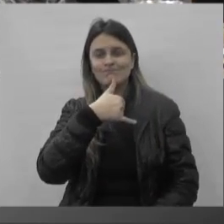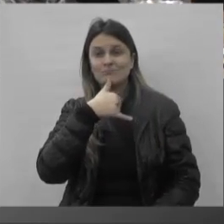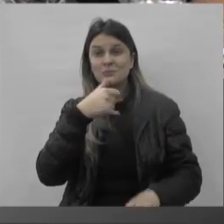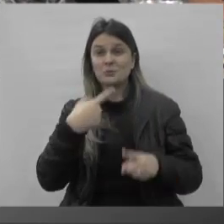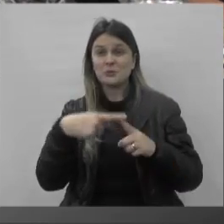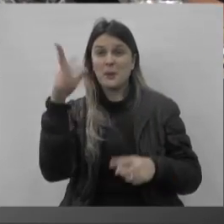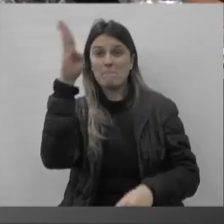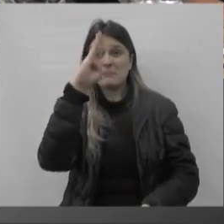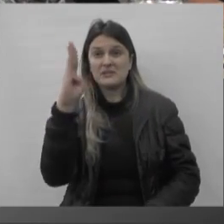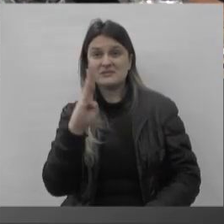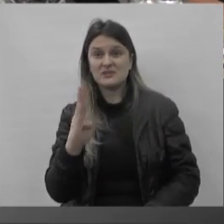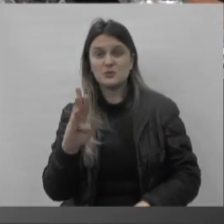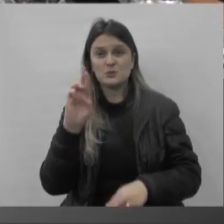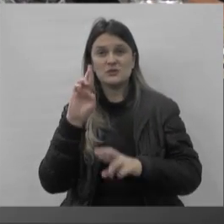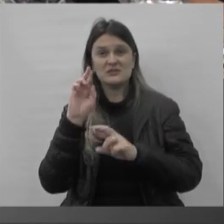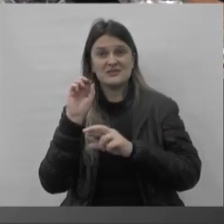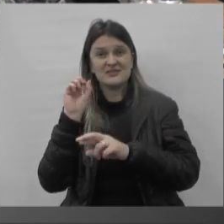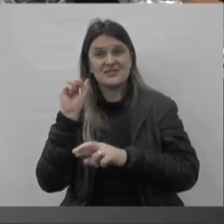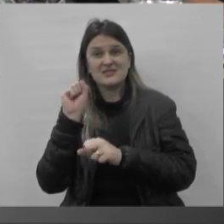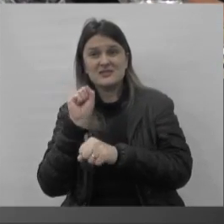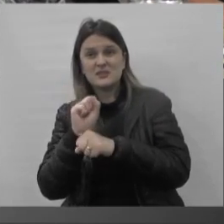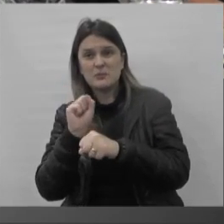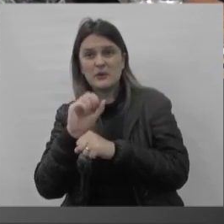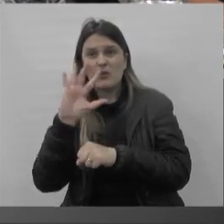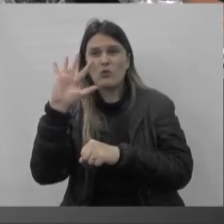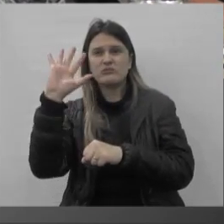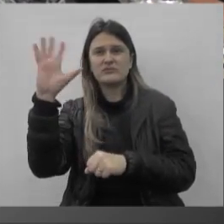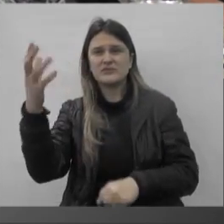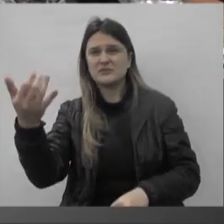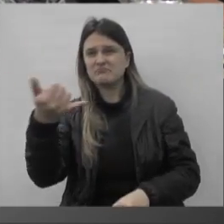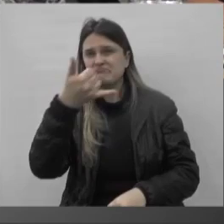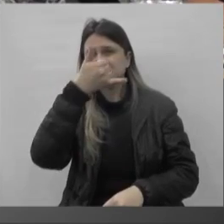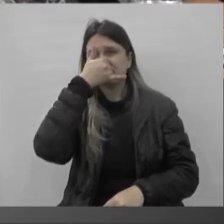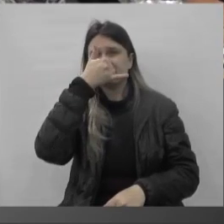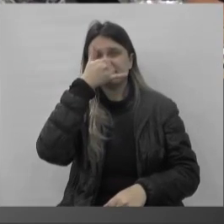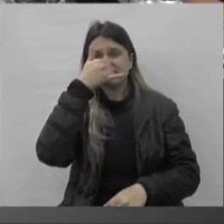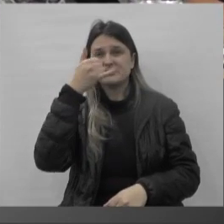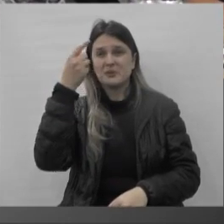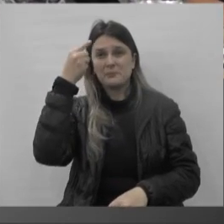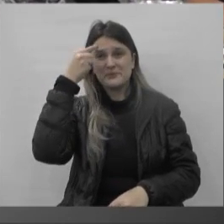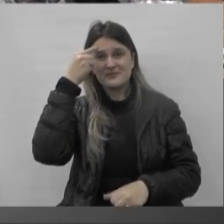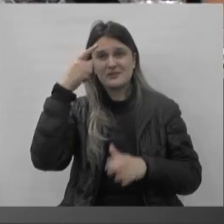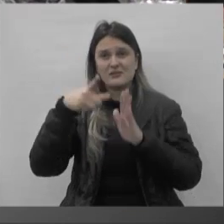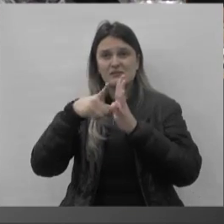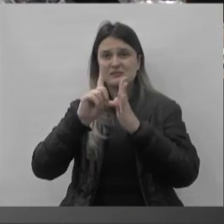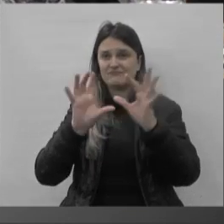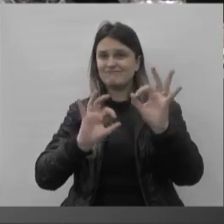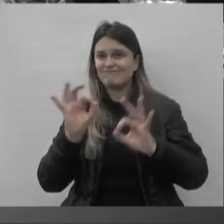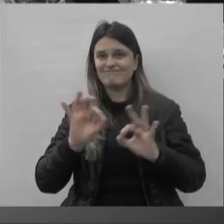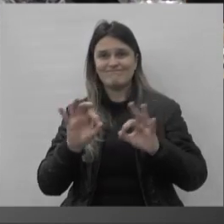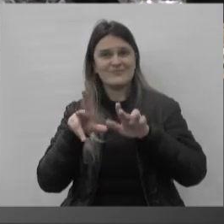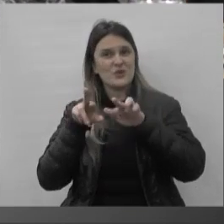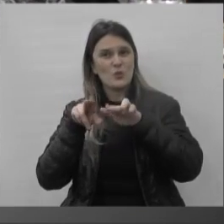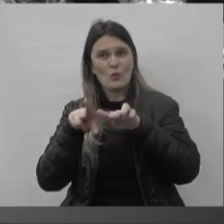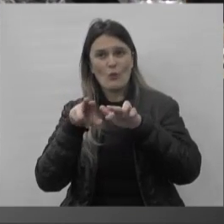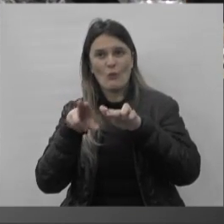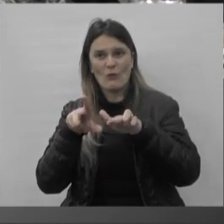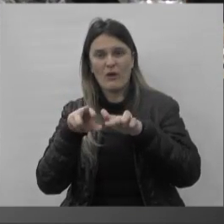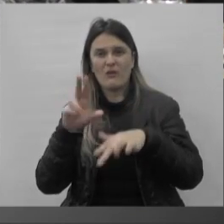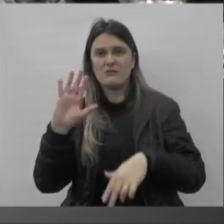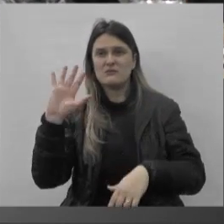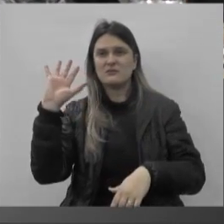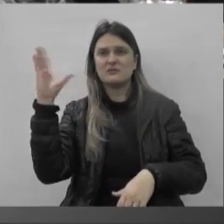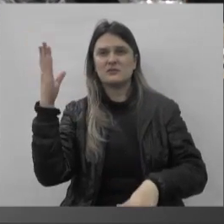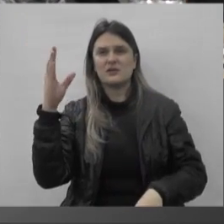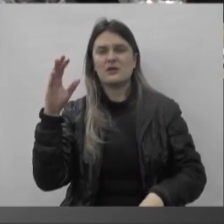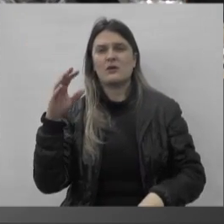Infelizmente, o Brasil só espera acontecer uma tragédia para daí tomar providências, né? Provavelmente agora vai ser igual aconteceu na Boate Kiss,